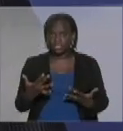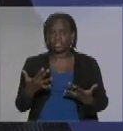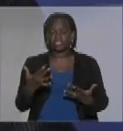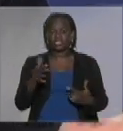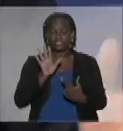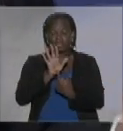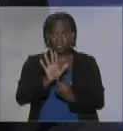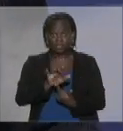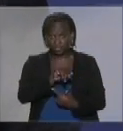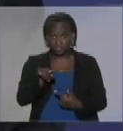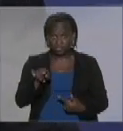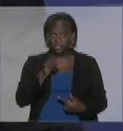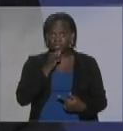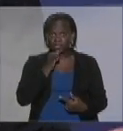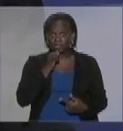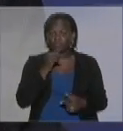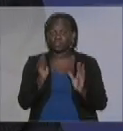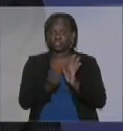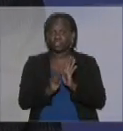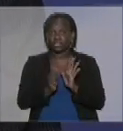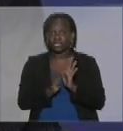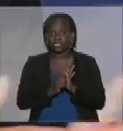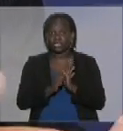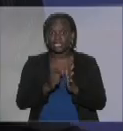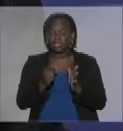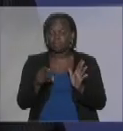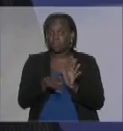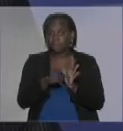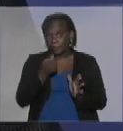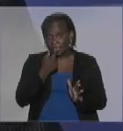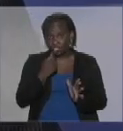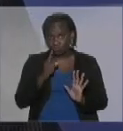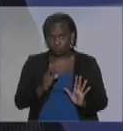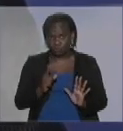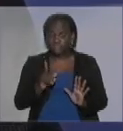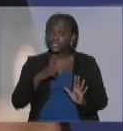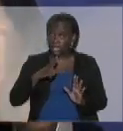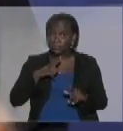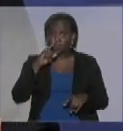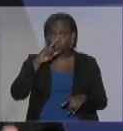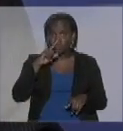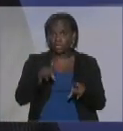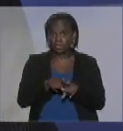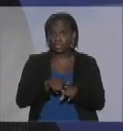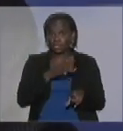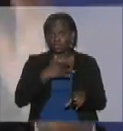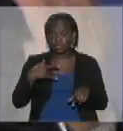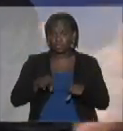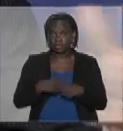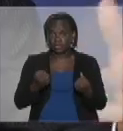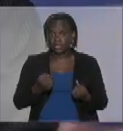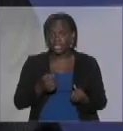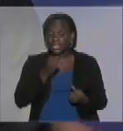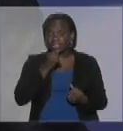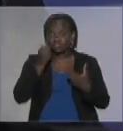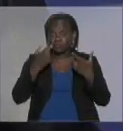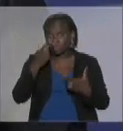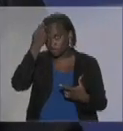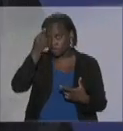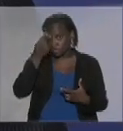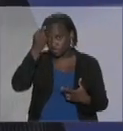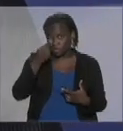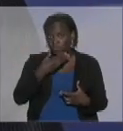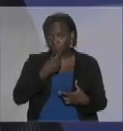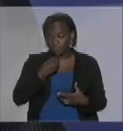informação, mostrar, por exemplo, uma droga como é uma droga medicamentosa. Ela traz riscos também para a saúde, né? Eu cito o exemplo do Michael